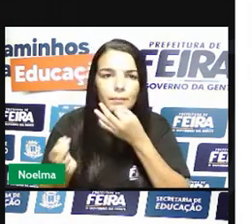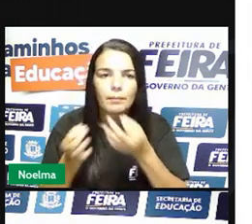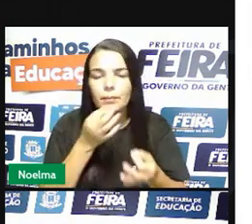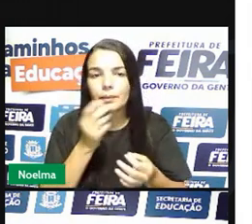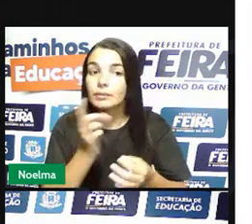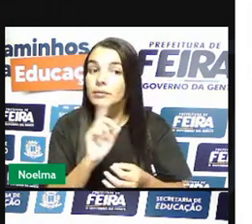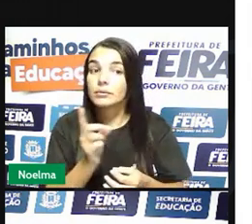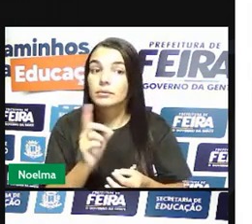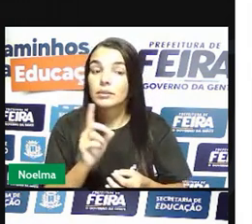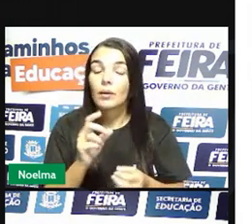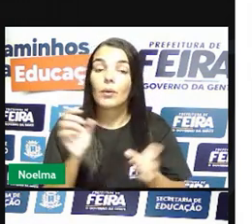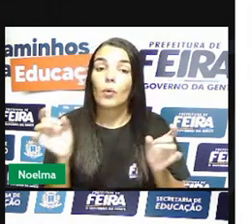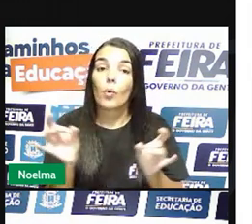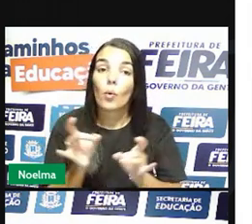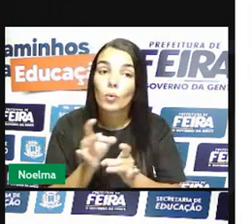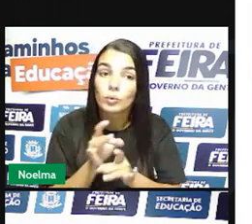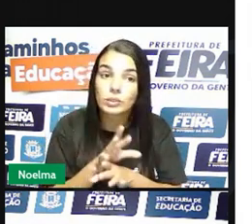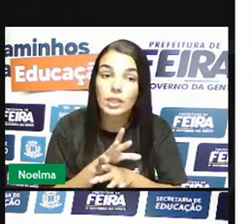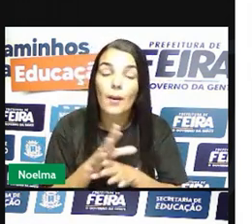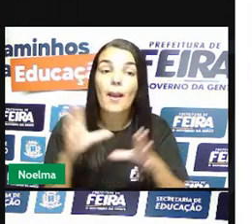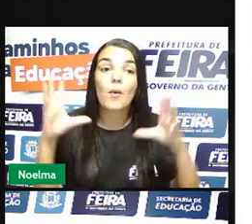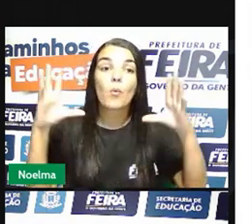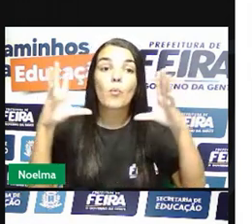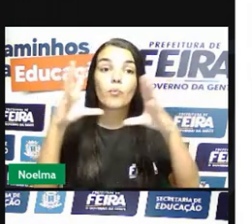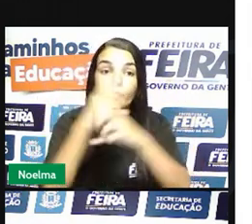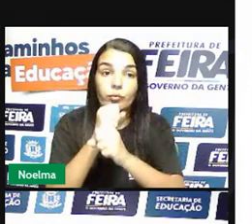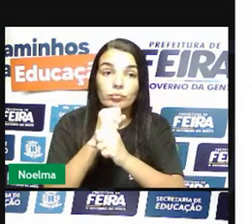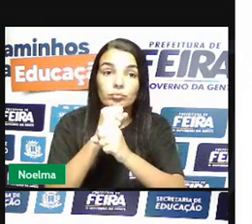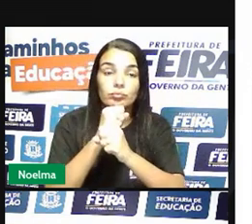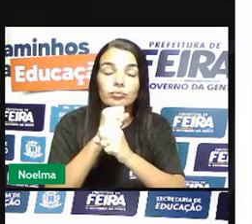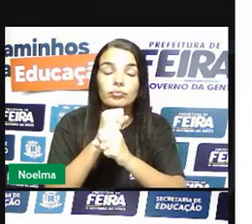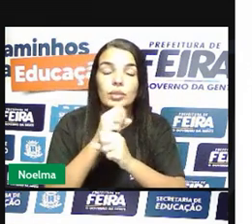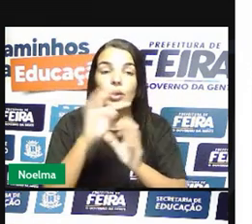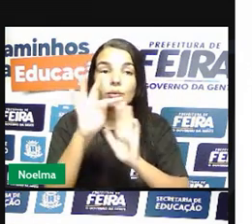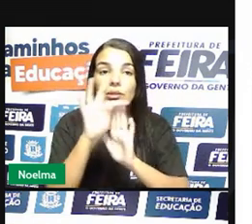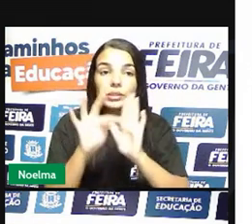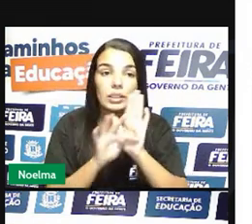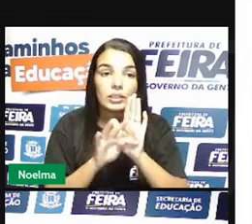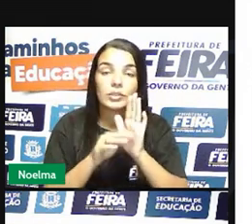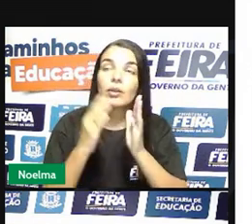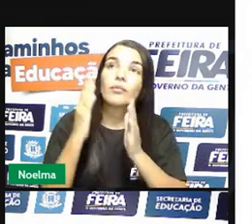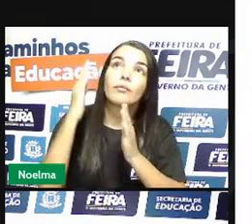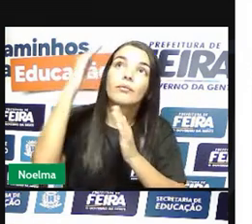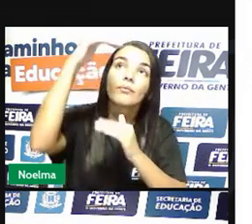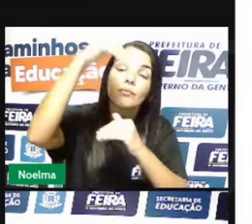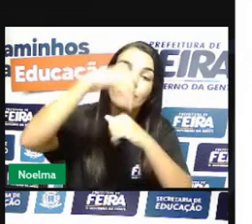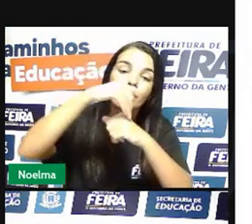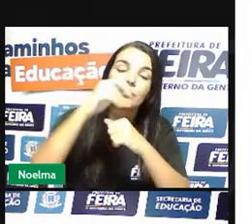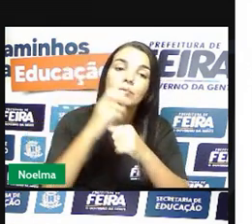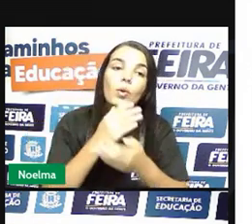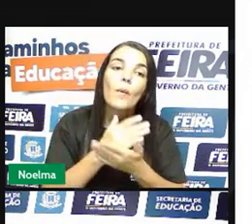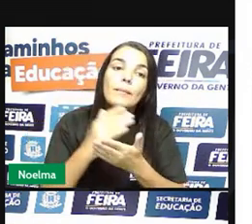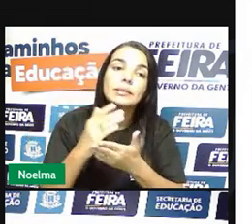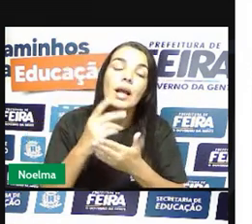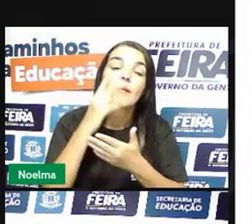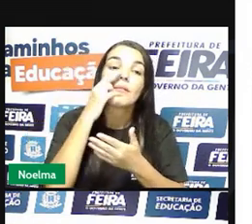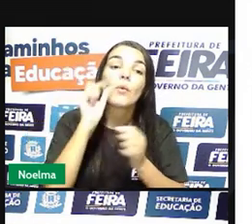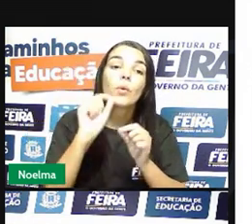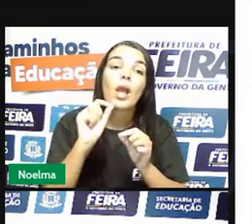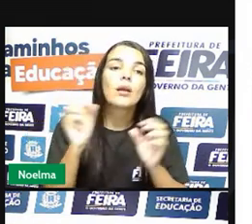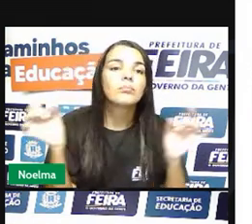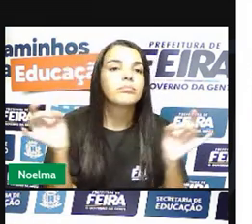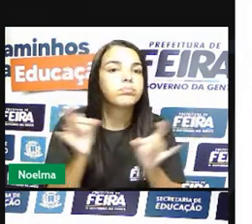tema. E não é isso que é a conclusão. A conclusão é um fechamento. Você volta lá a sua introdução e vai fechar o seu texto